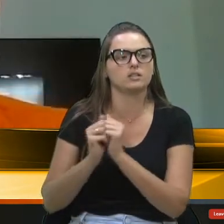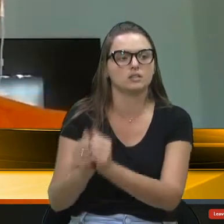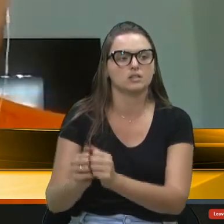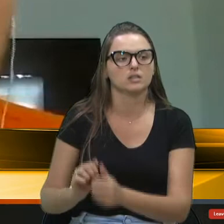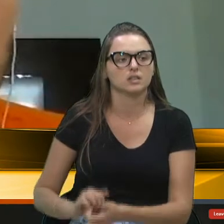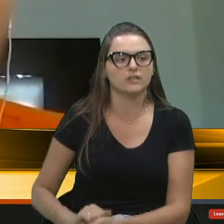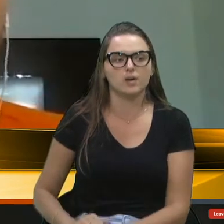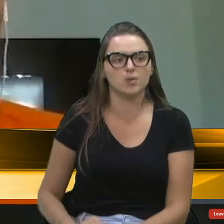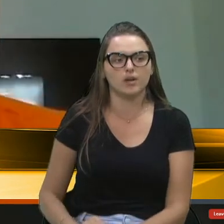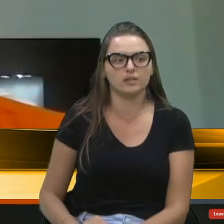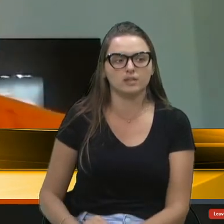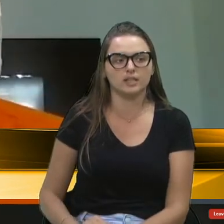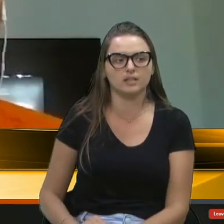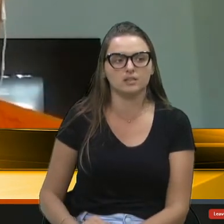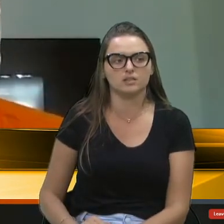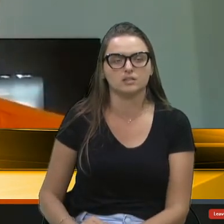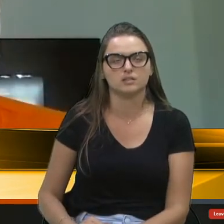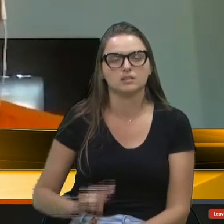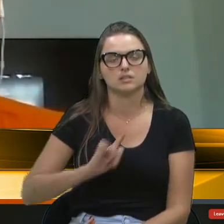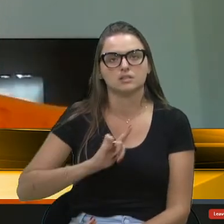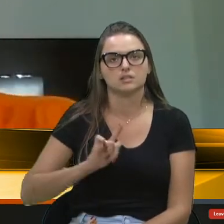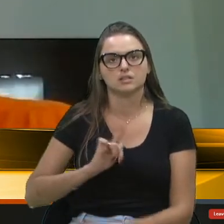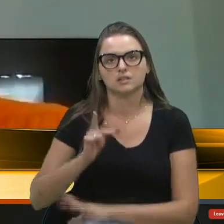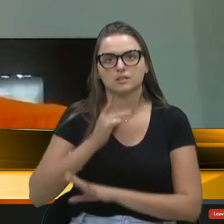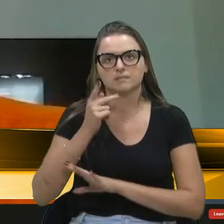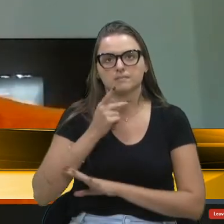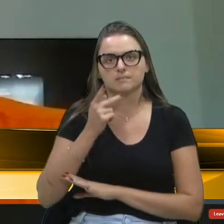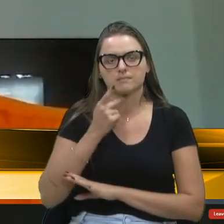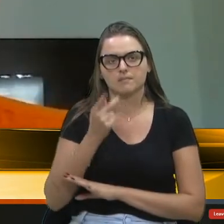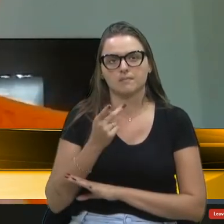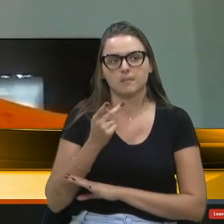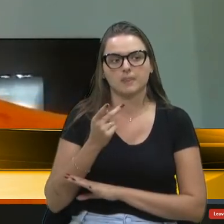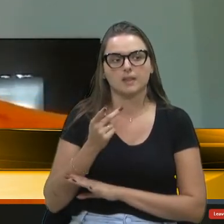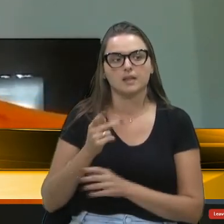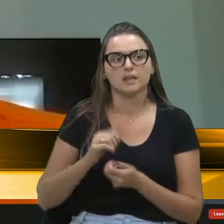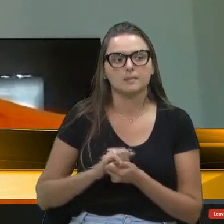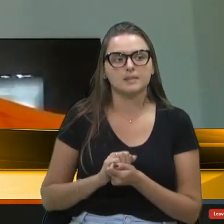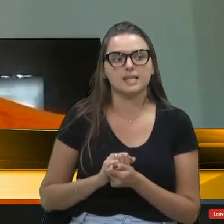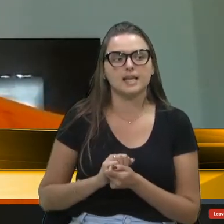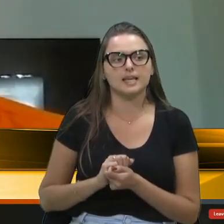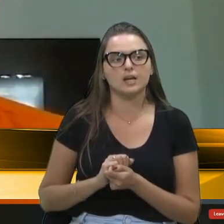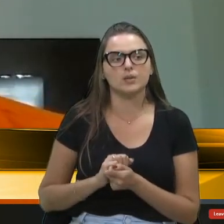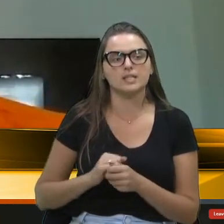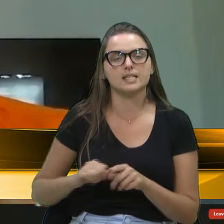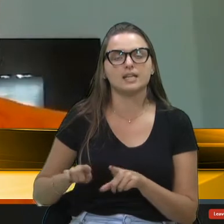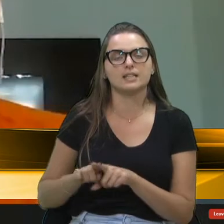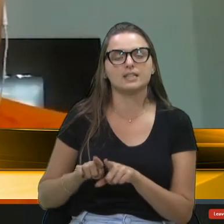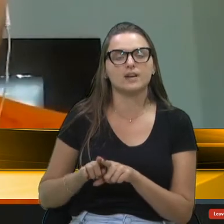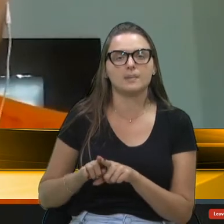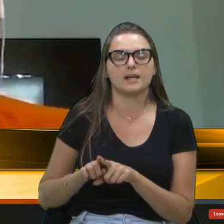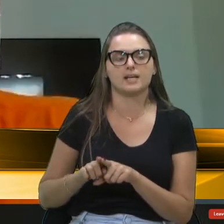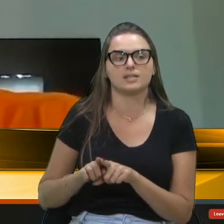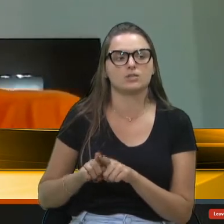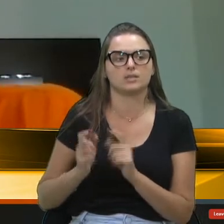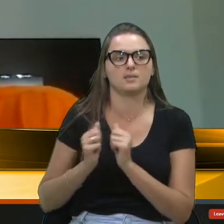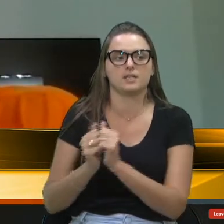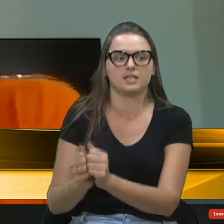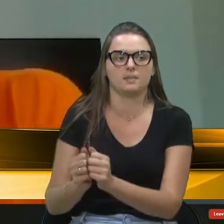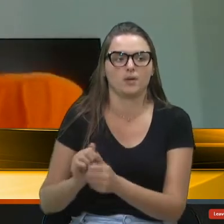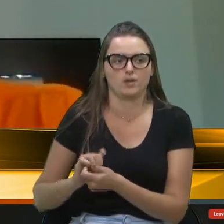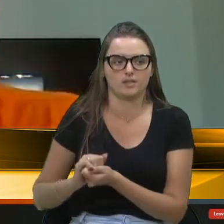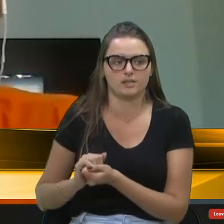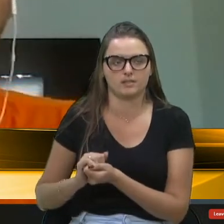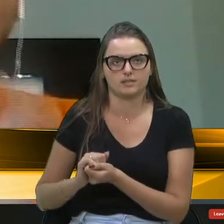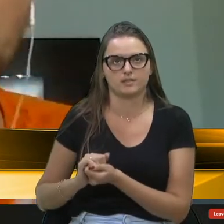por uma pesquisa em Israel, que diz que isso não funciona. Nós estamos dando placebo para um problema